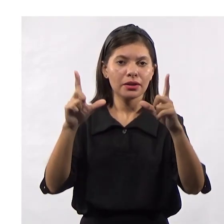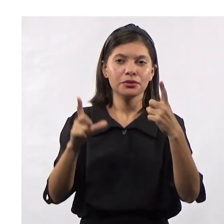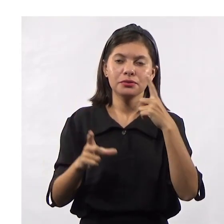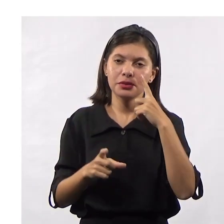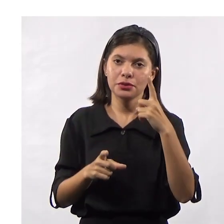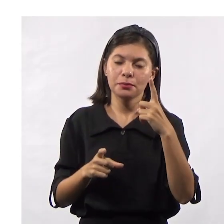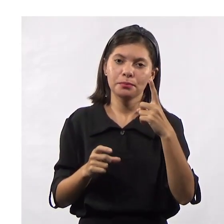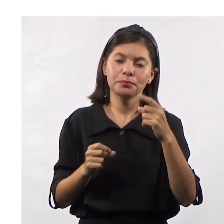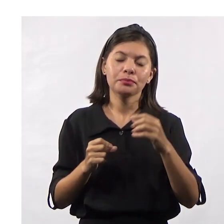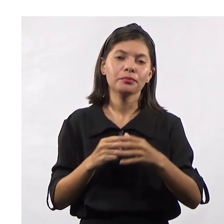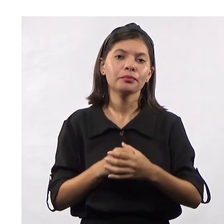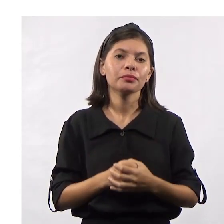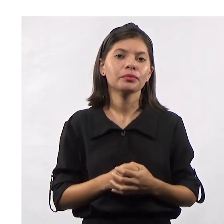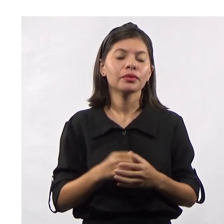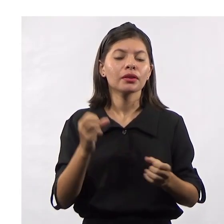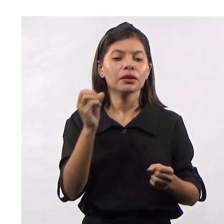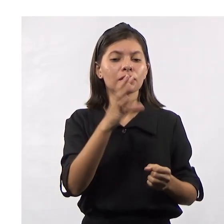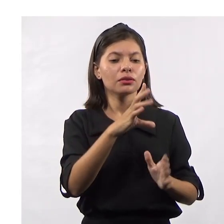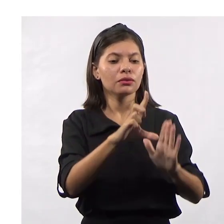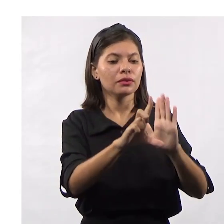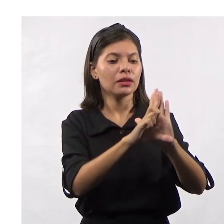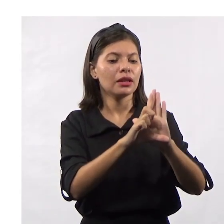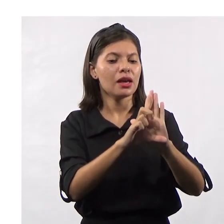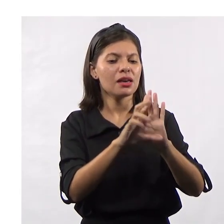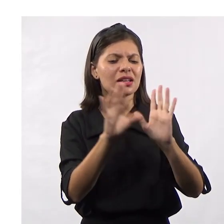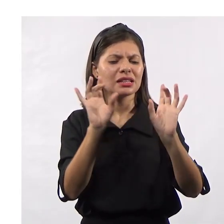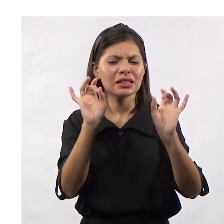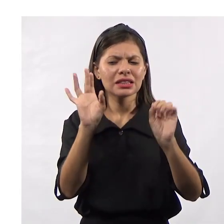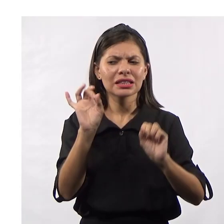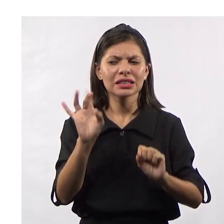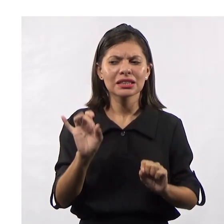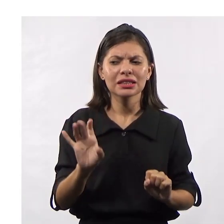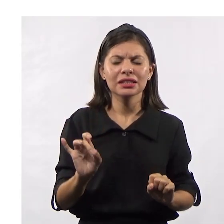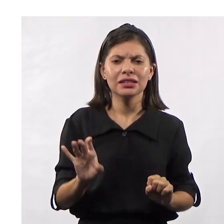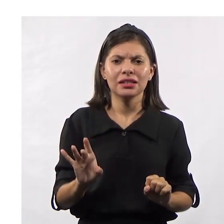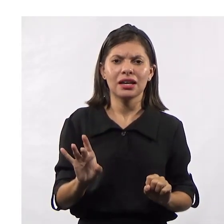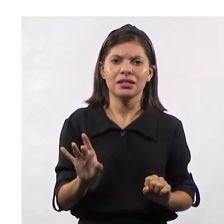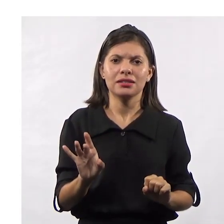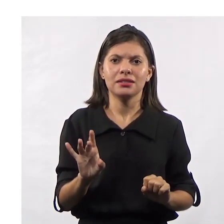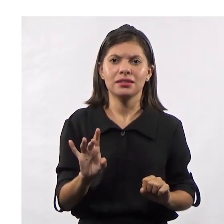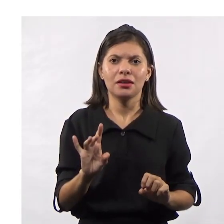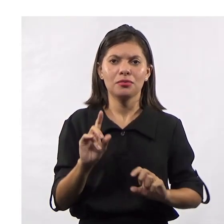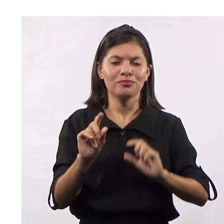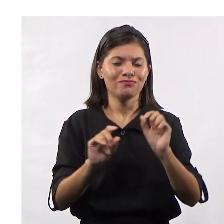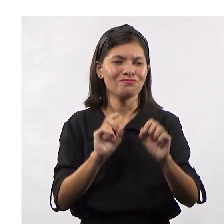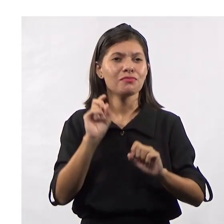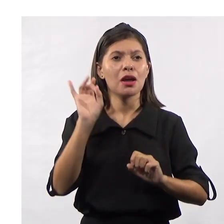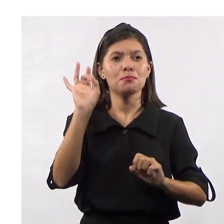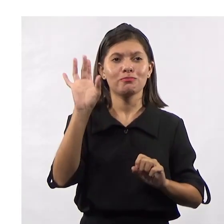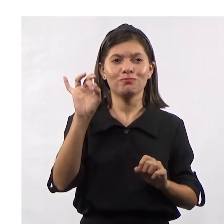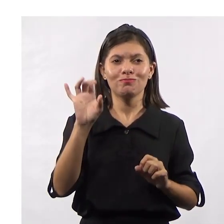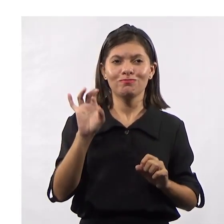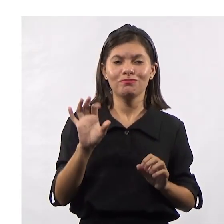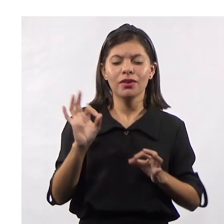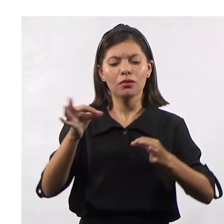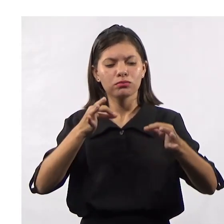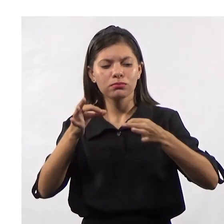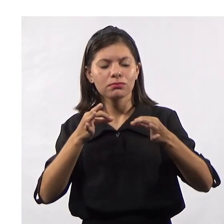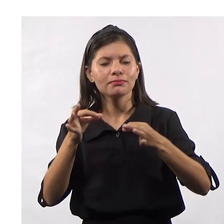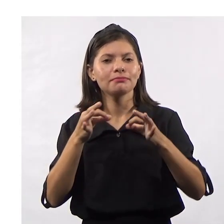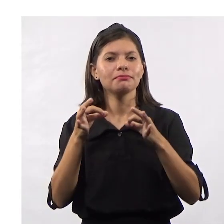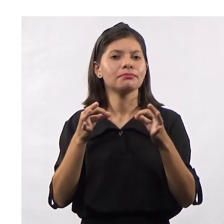nova lei de licitações, ela traz um detalhamento legal da fase preparatória bem minucioso,